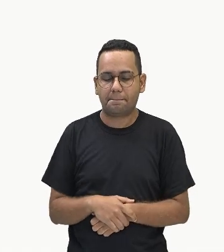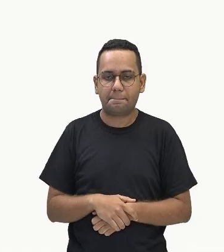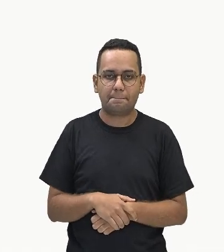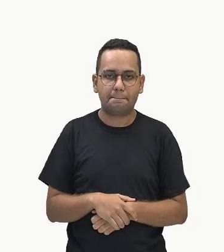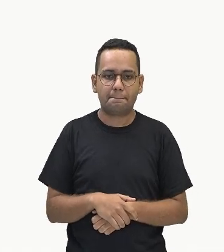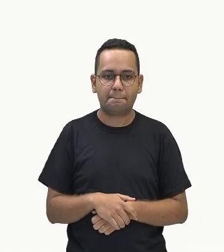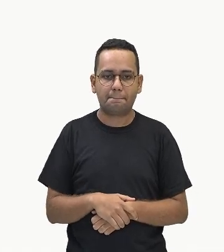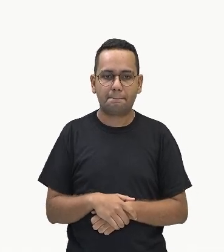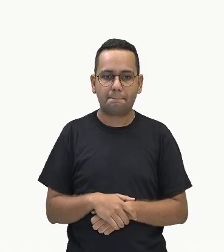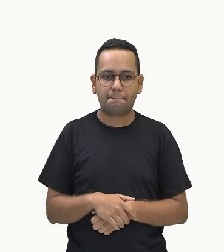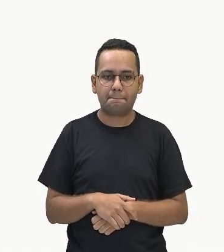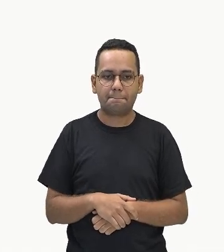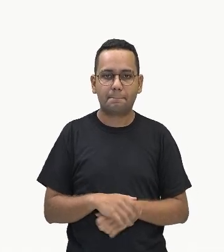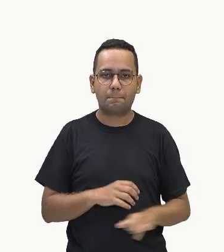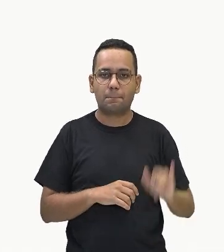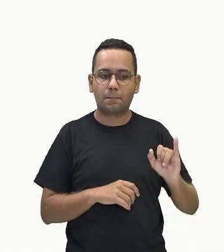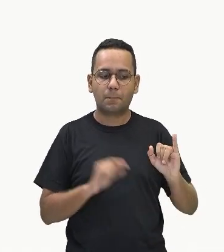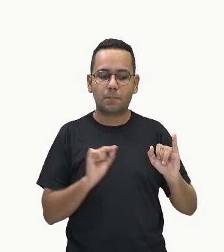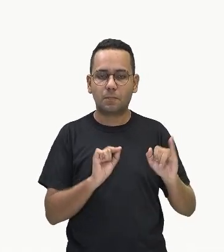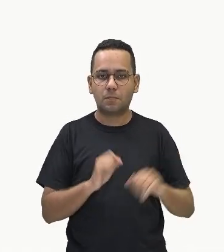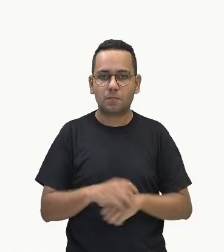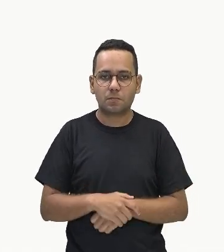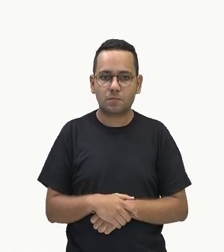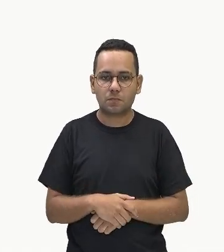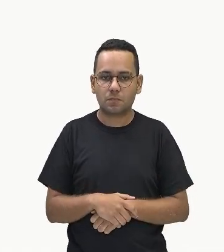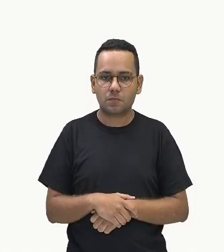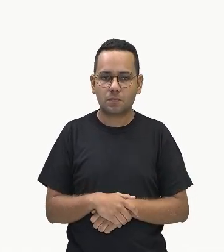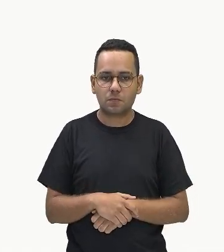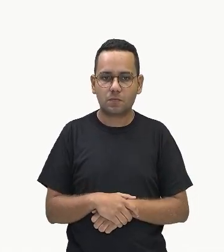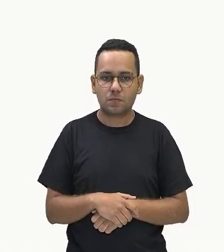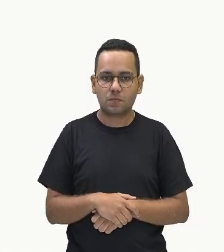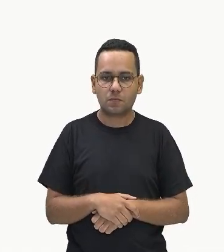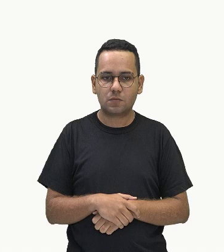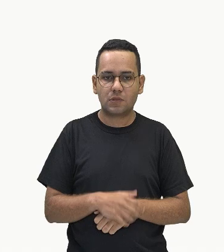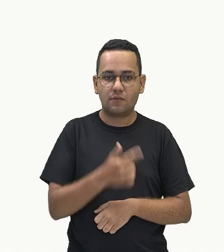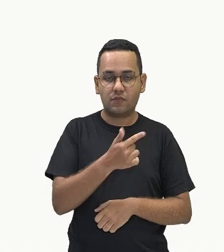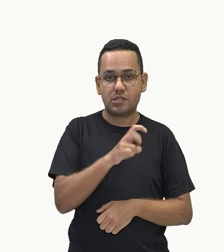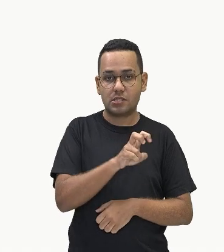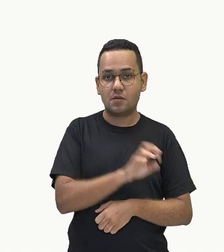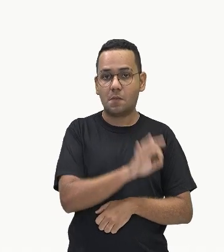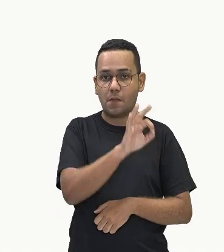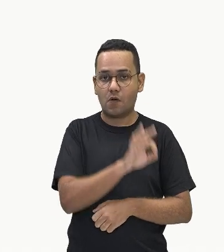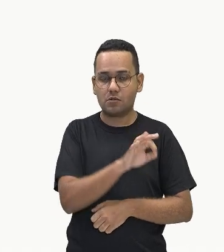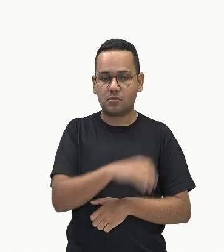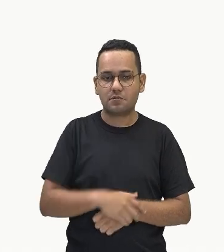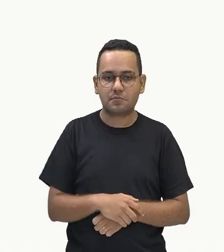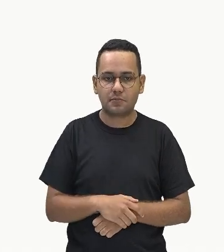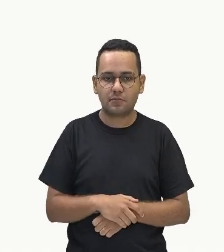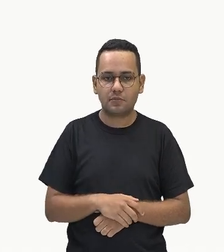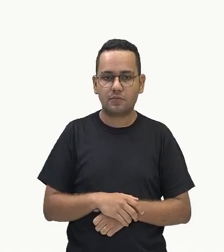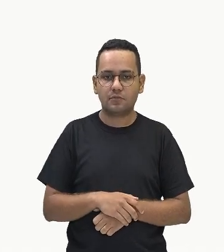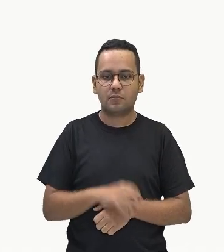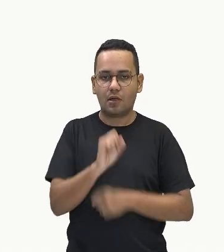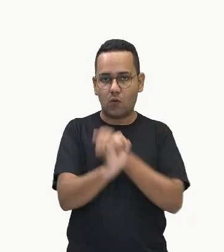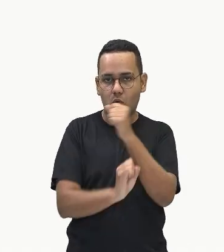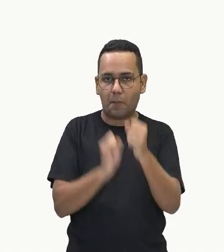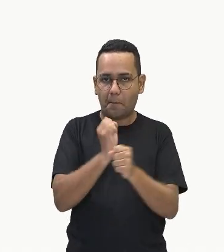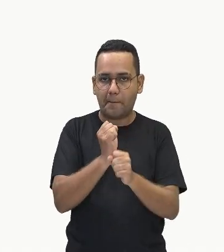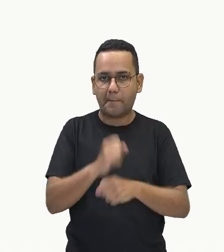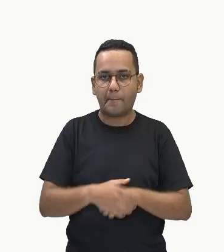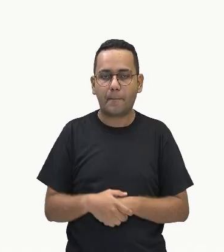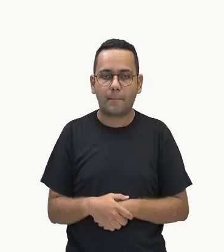A minha taxa, ela é de 25% ao ano,